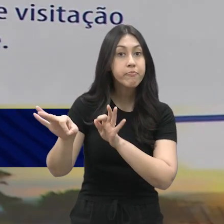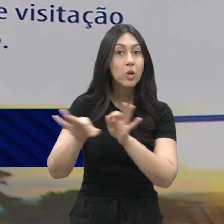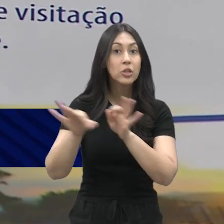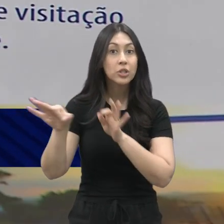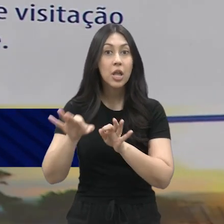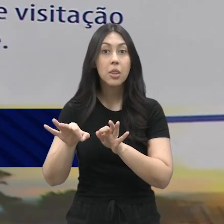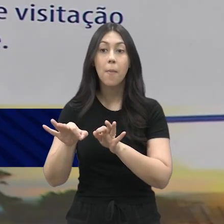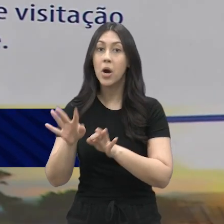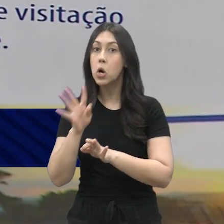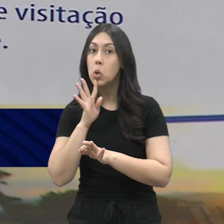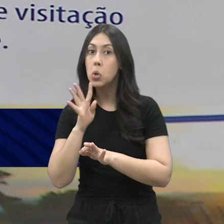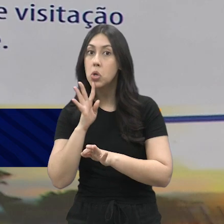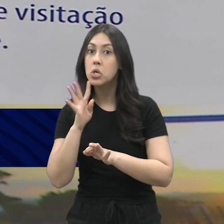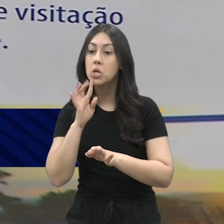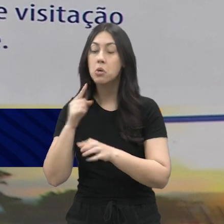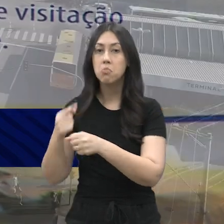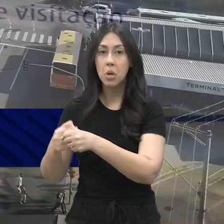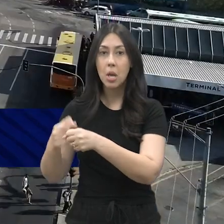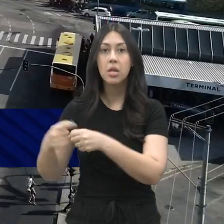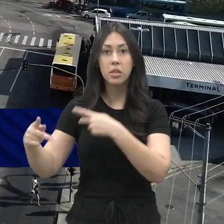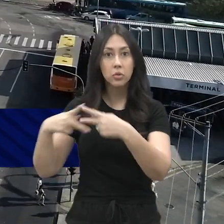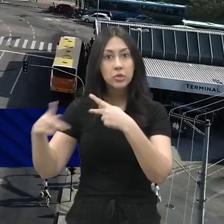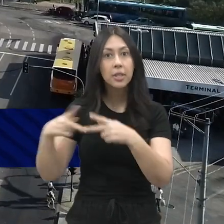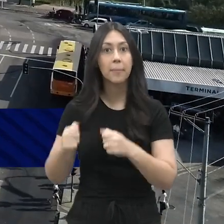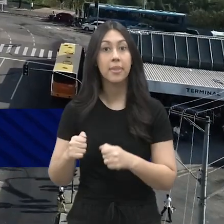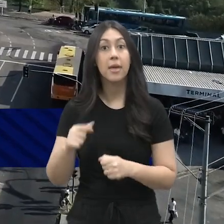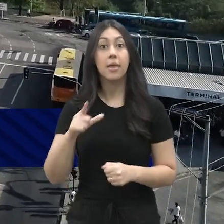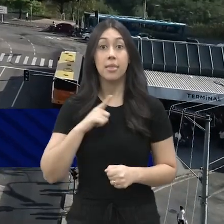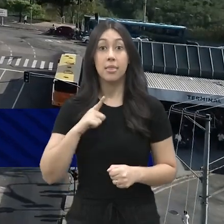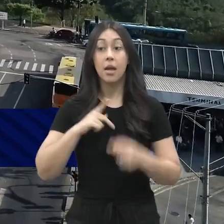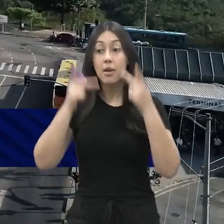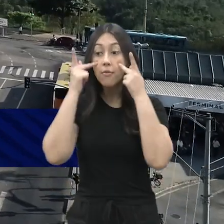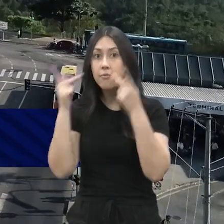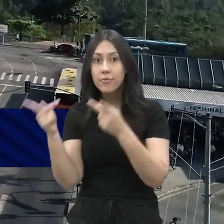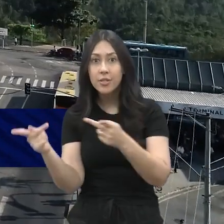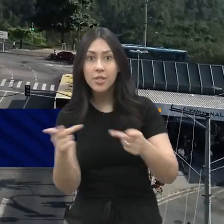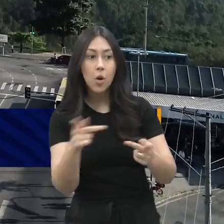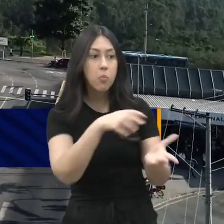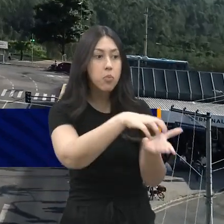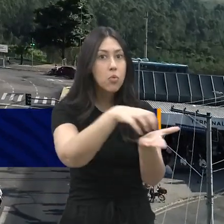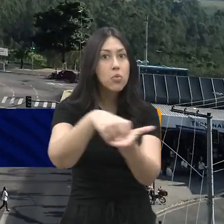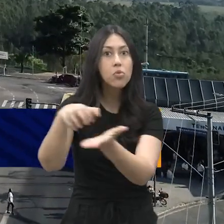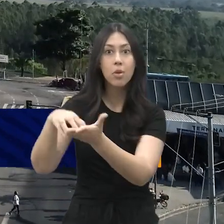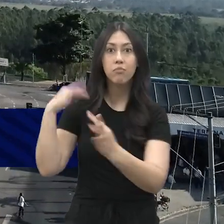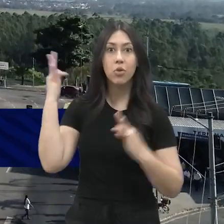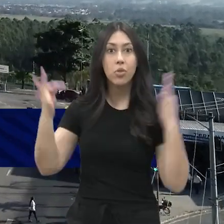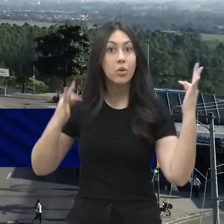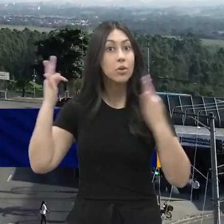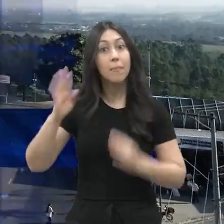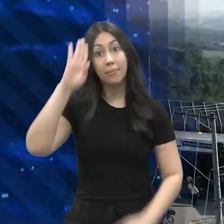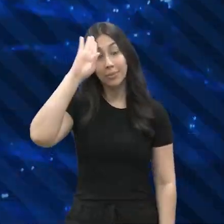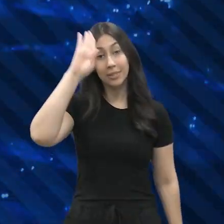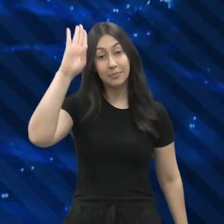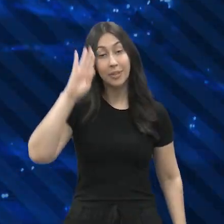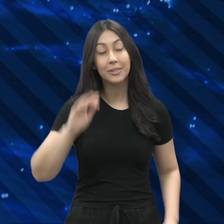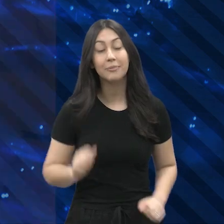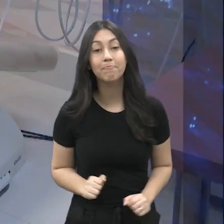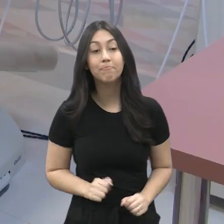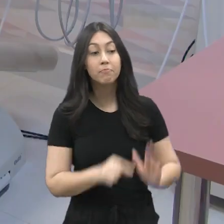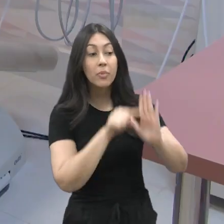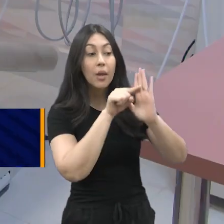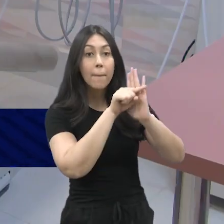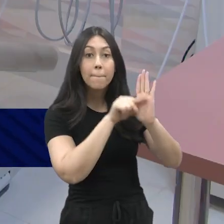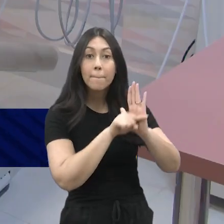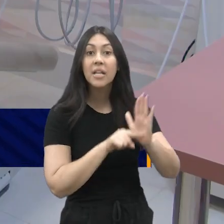City Tour São José. A iniciativa oferece visitação guiada pelos principais pontos turísticos do município.